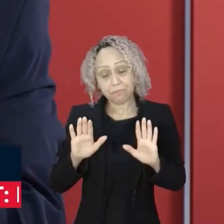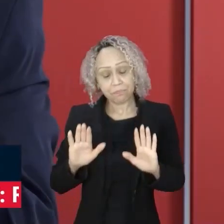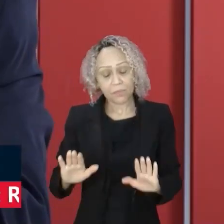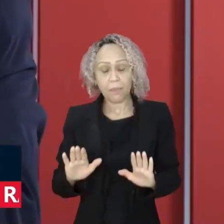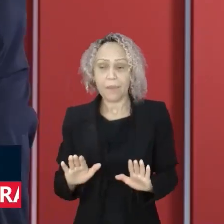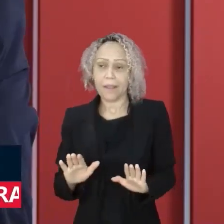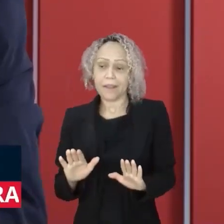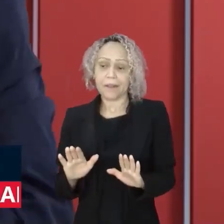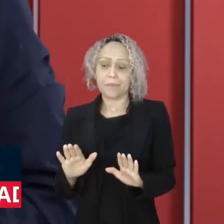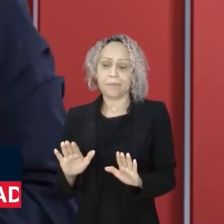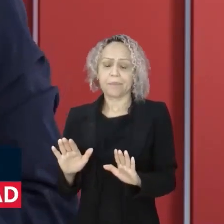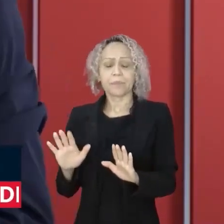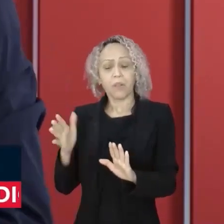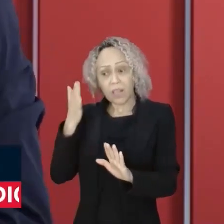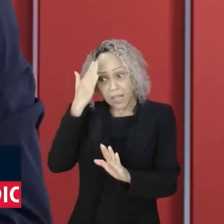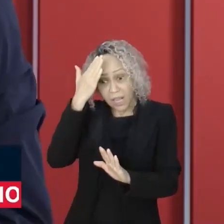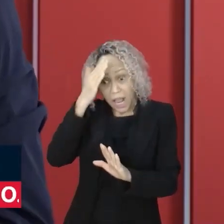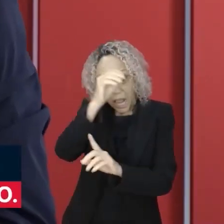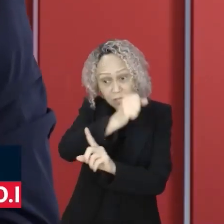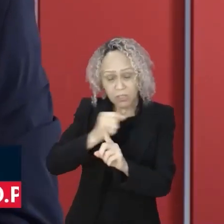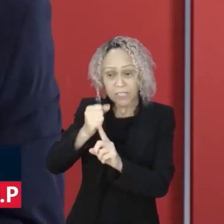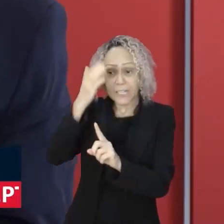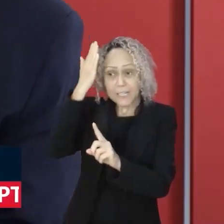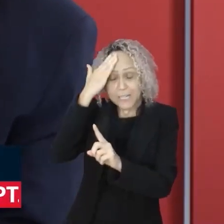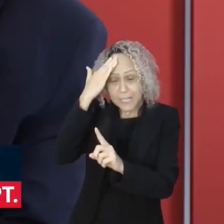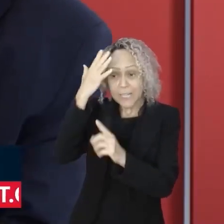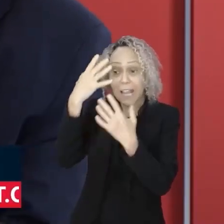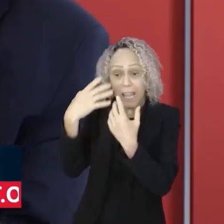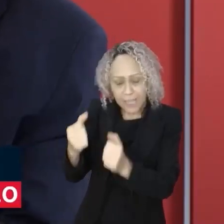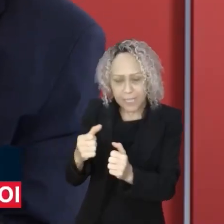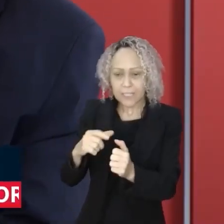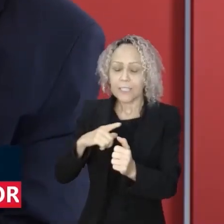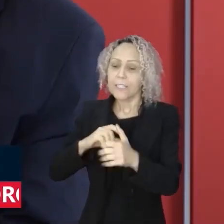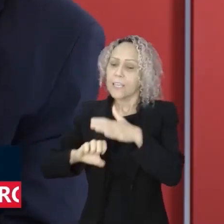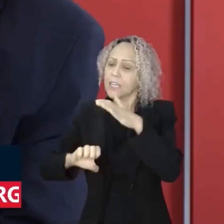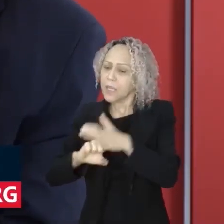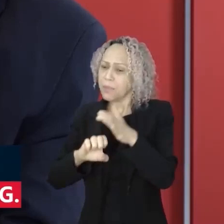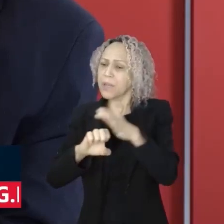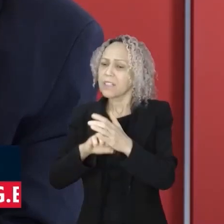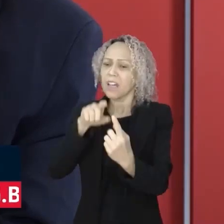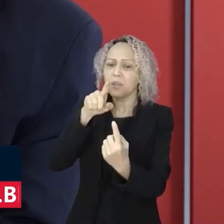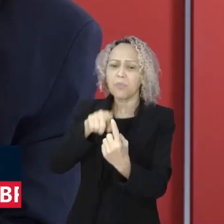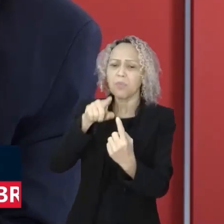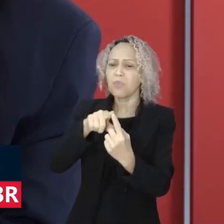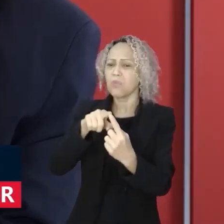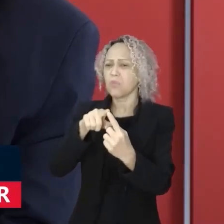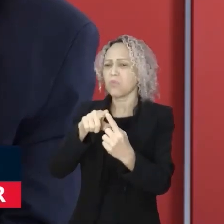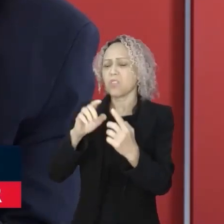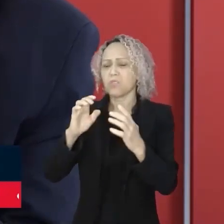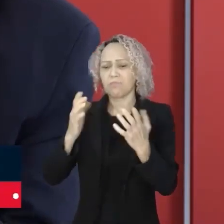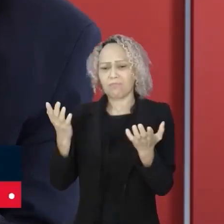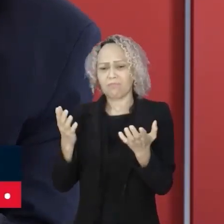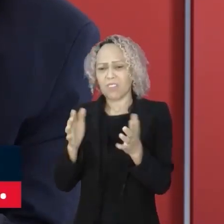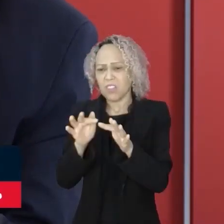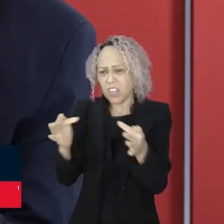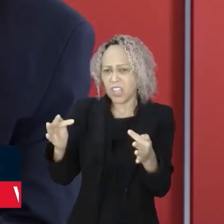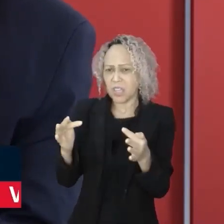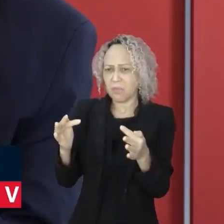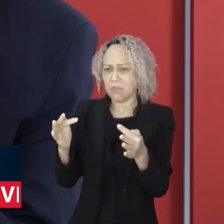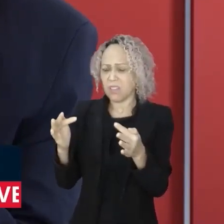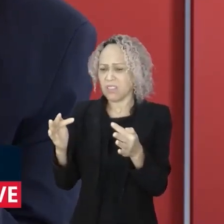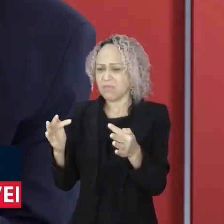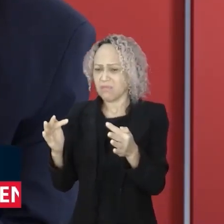poder sobre a terra, que exerce um poder, há uma tentativa, e por isso que tem muita propaganda,